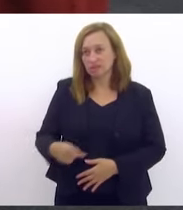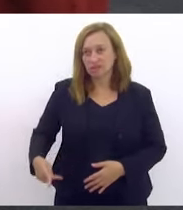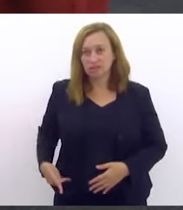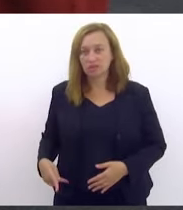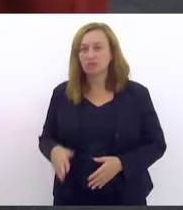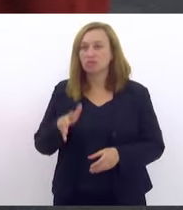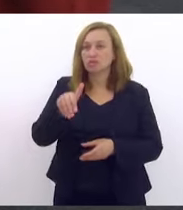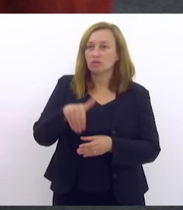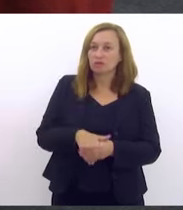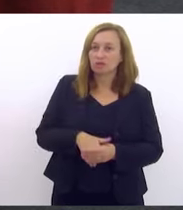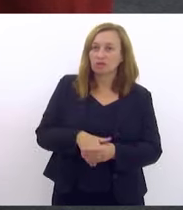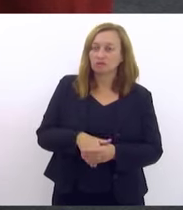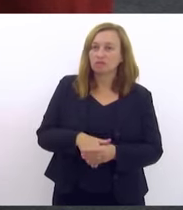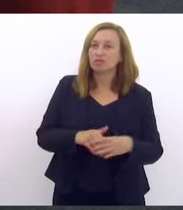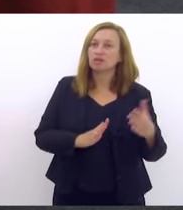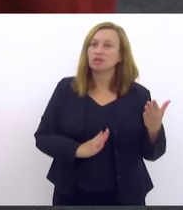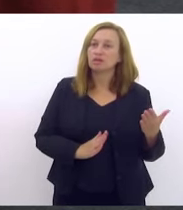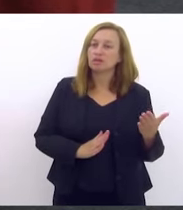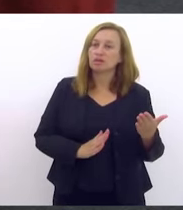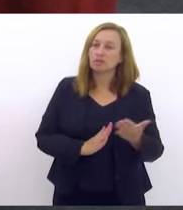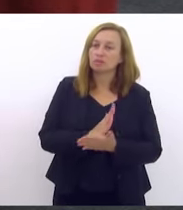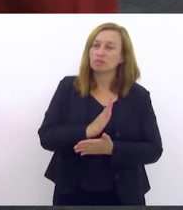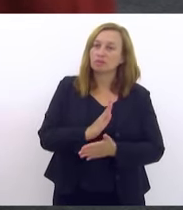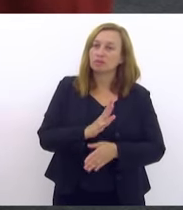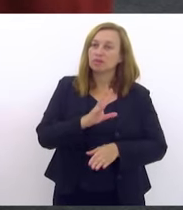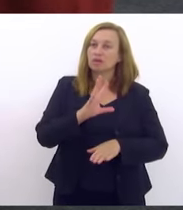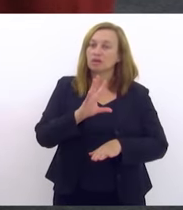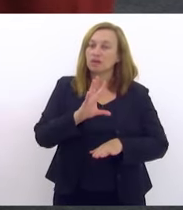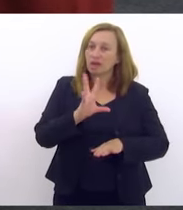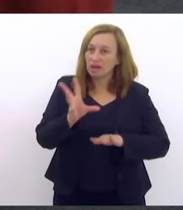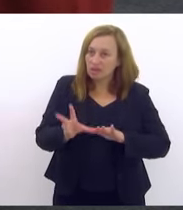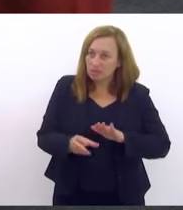estou votando favorável às emendas